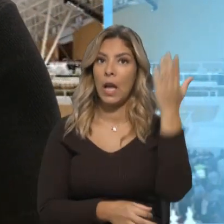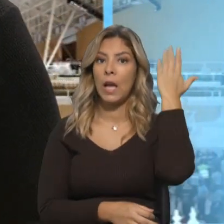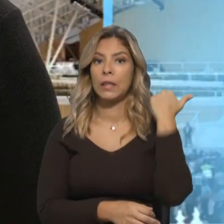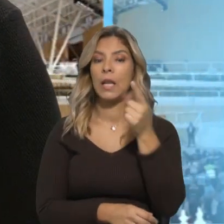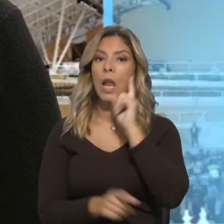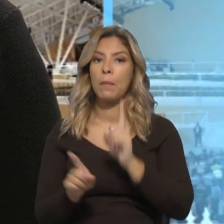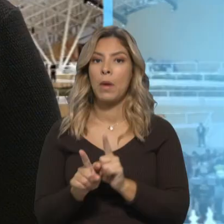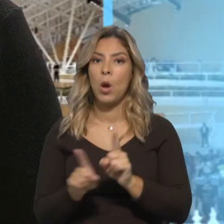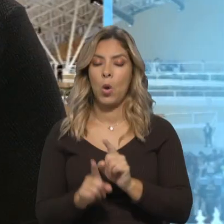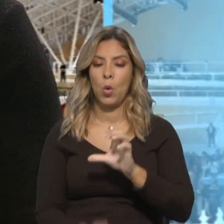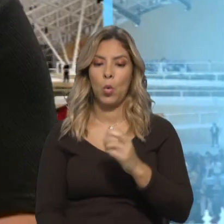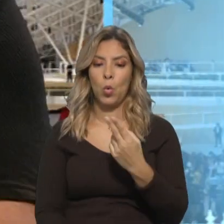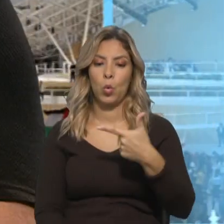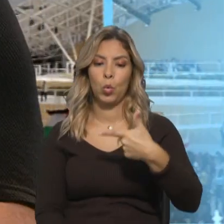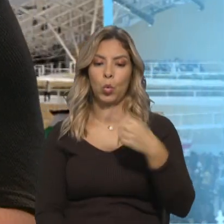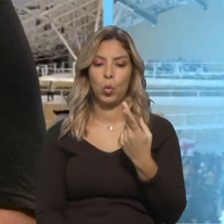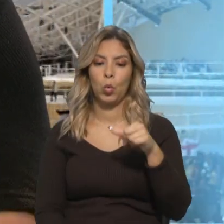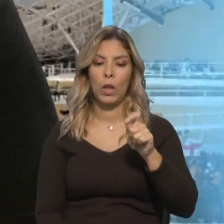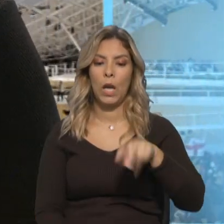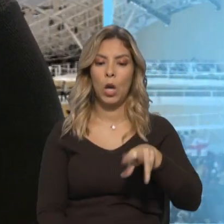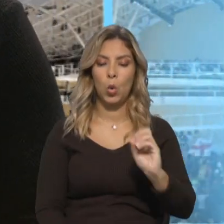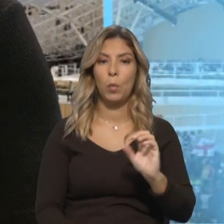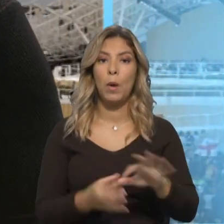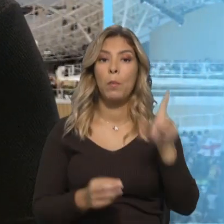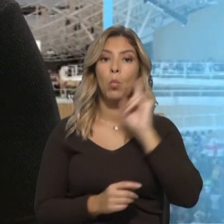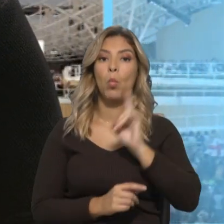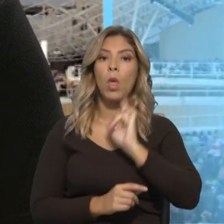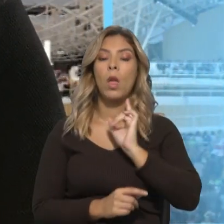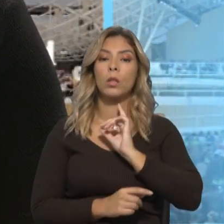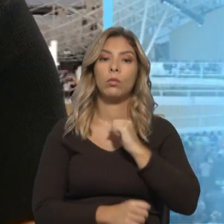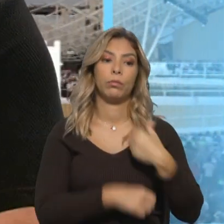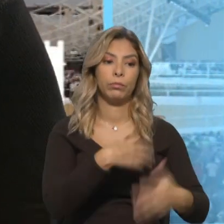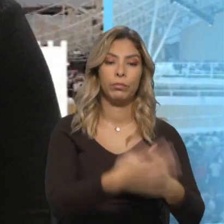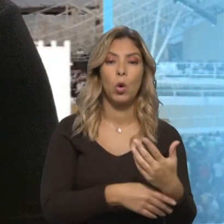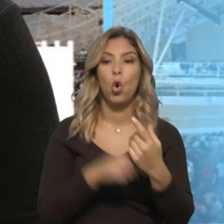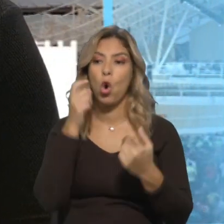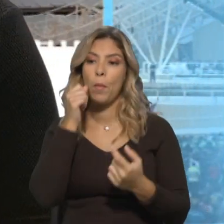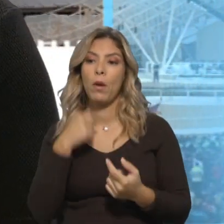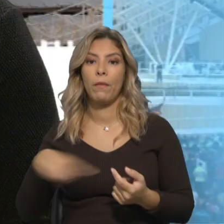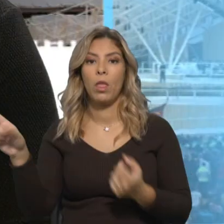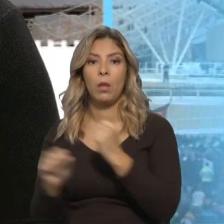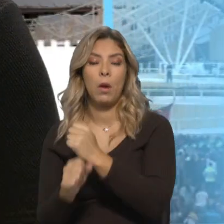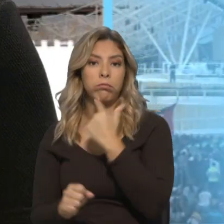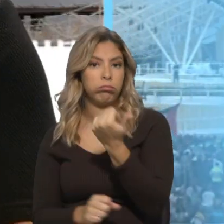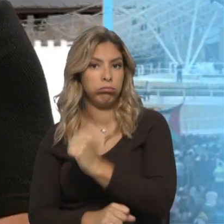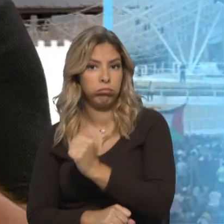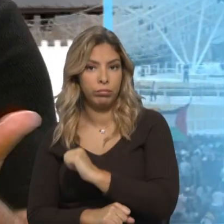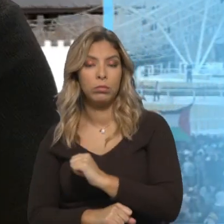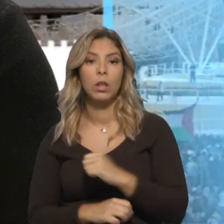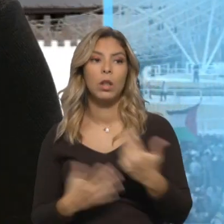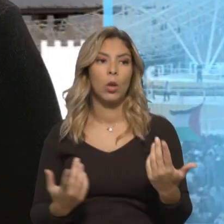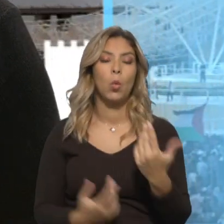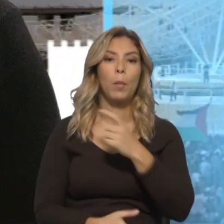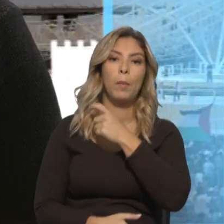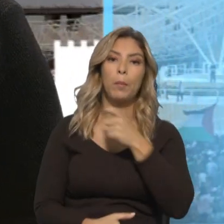que apoiavam os nossos missionários, porque para com as mulheres não podiam estar homens a trabalhar. Então o padre Filipe Perlo